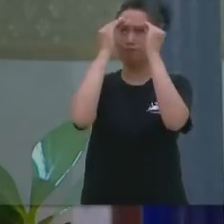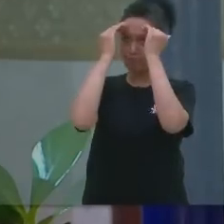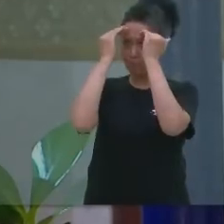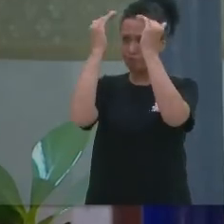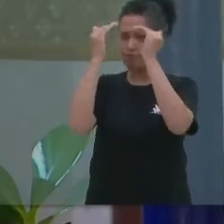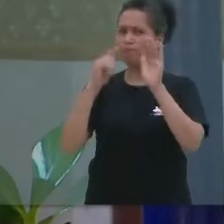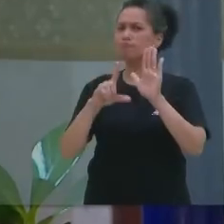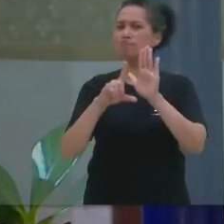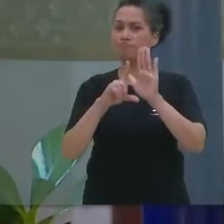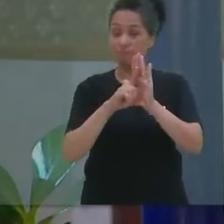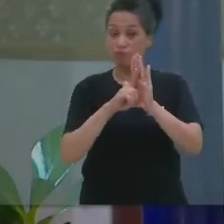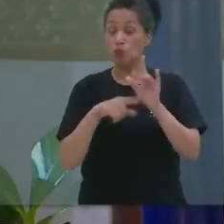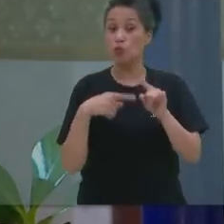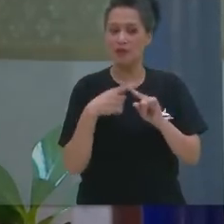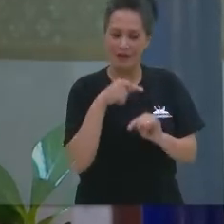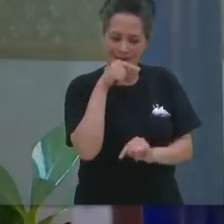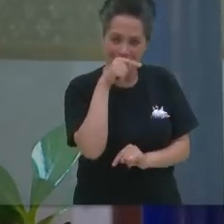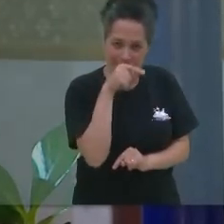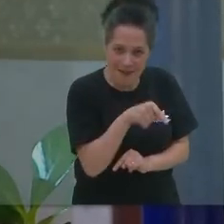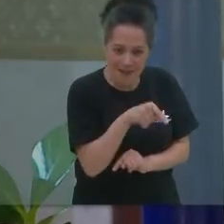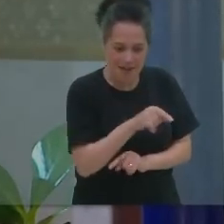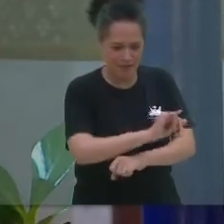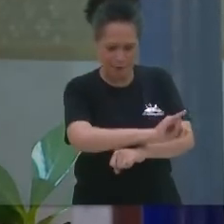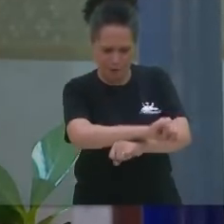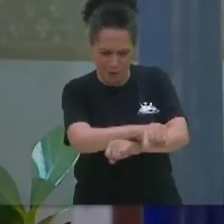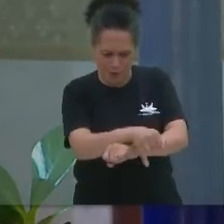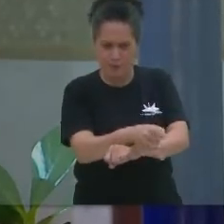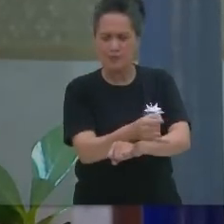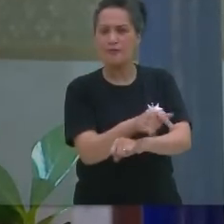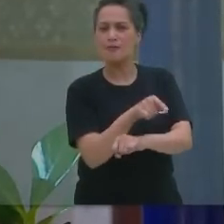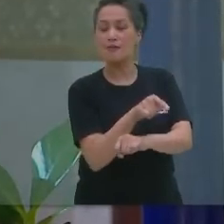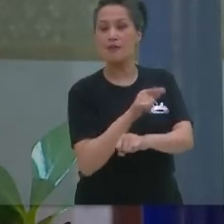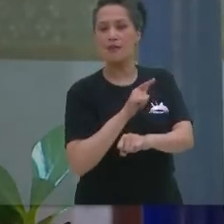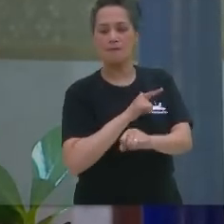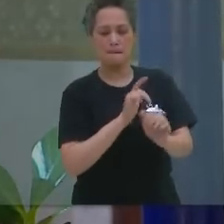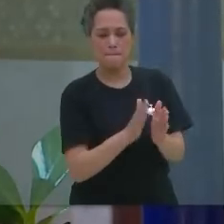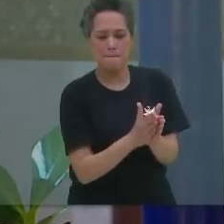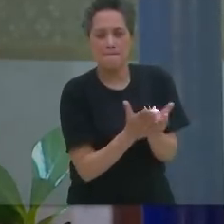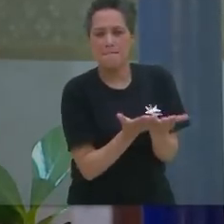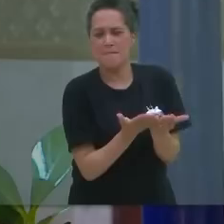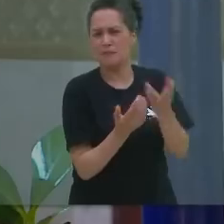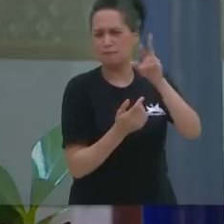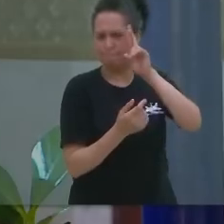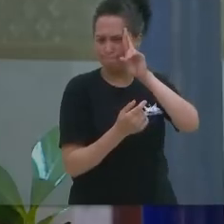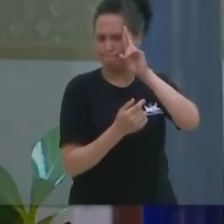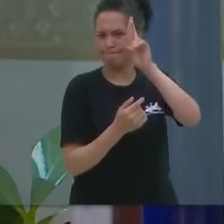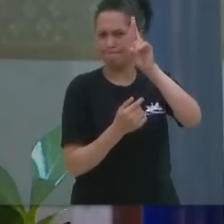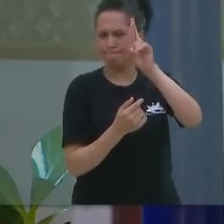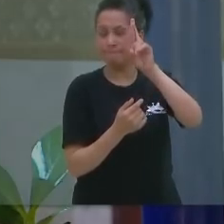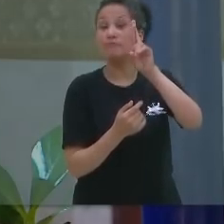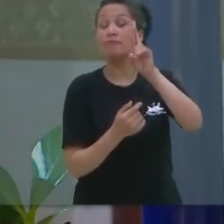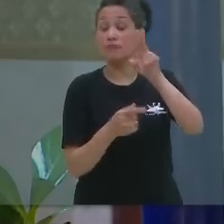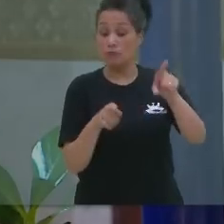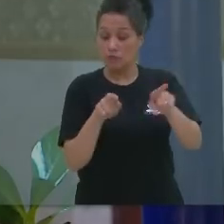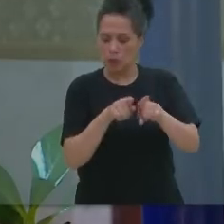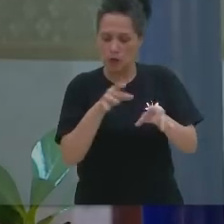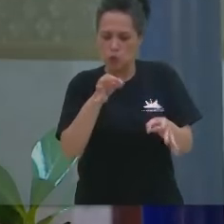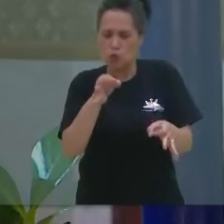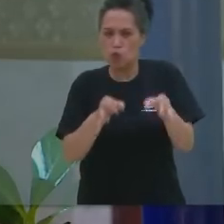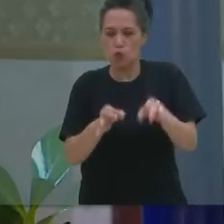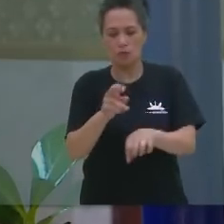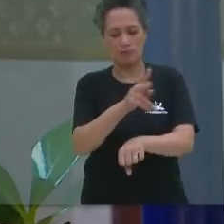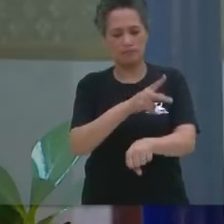Sião provém a lei, e de Jerusalém a palavra do Senhor. Ele há de julgar as